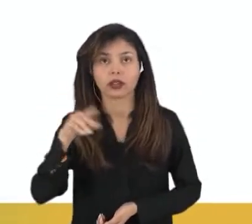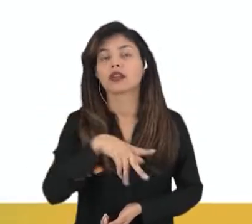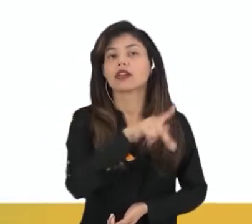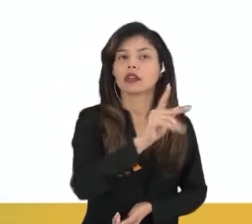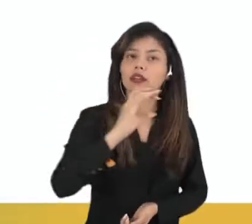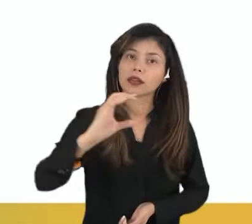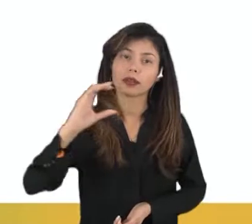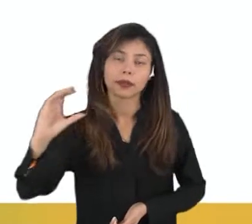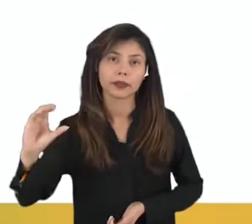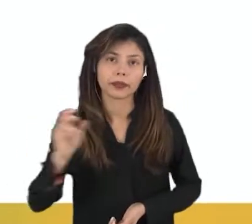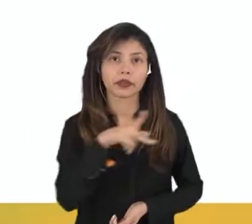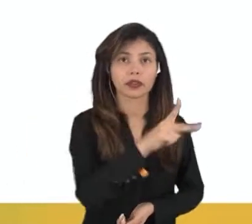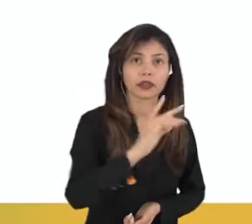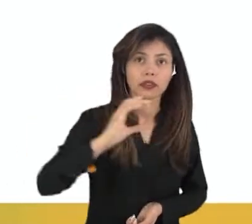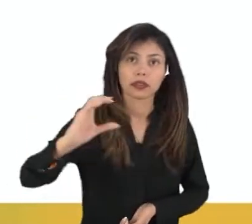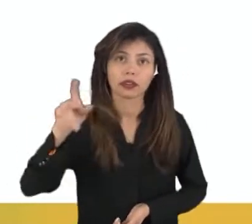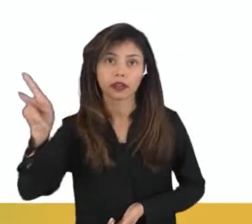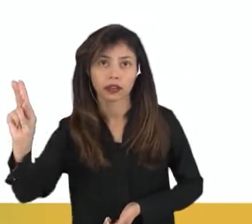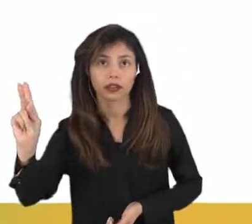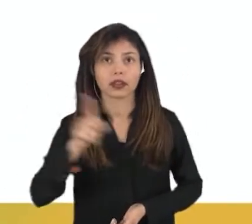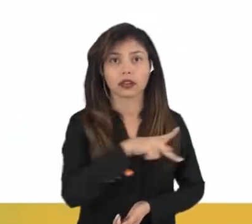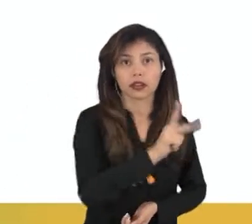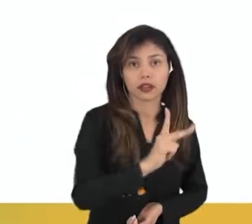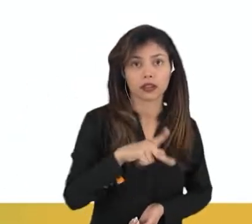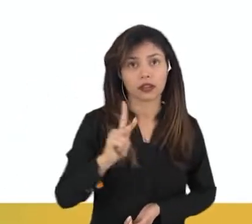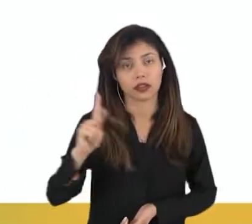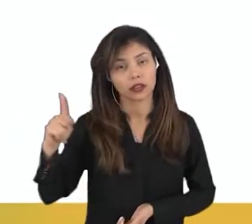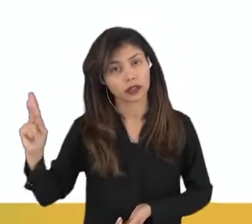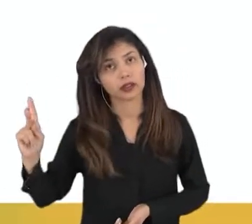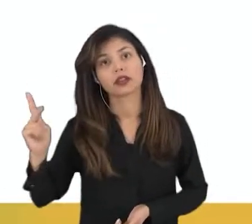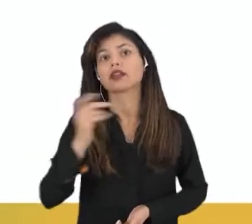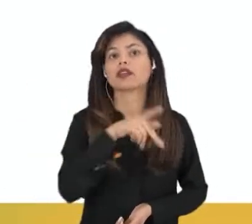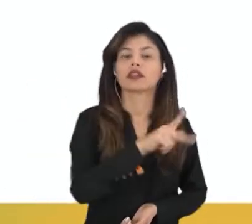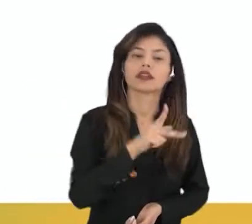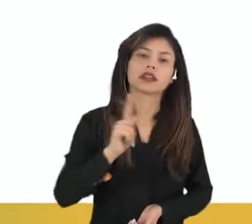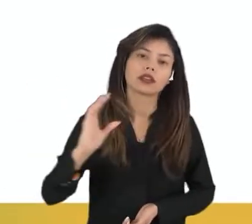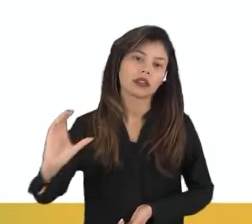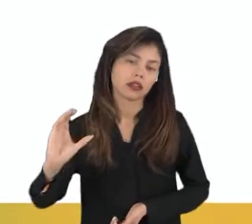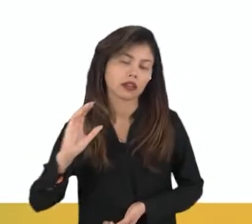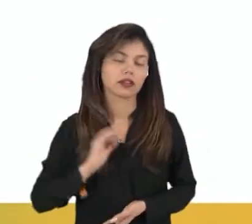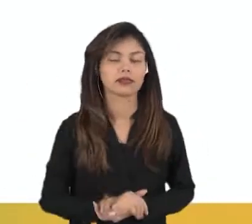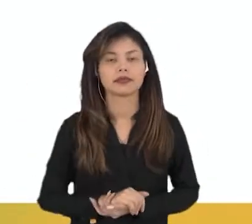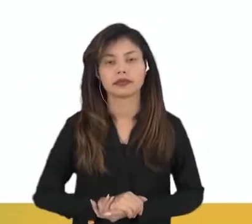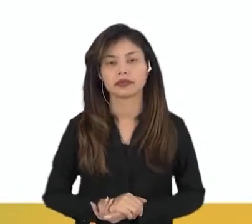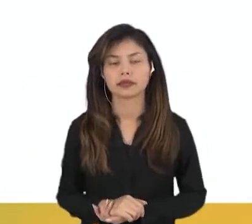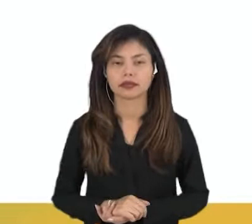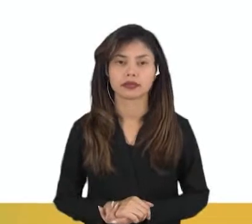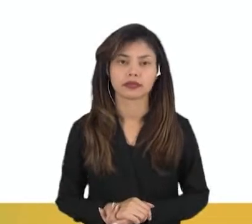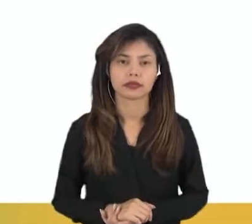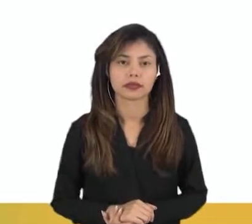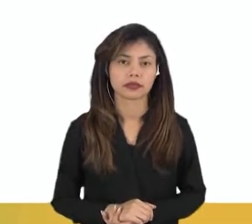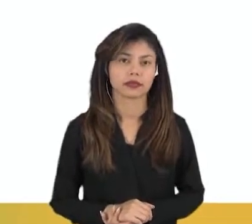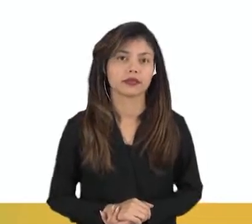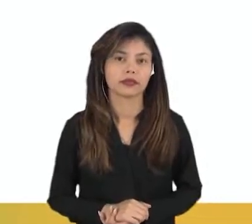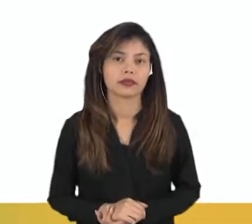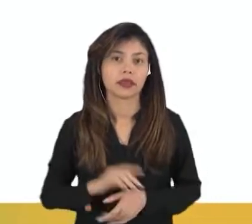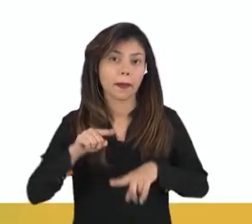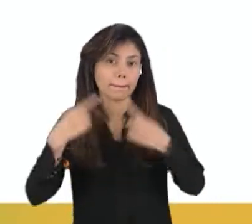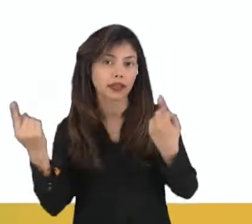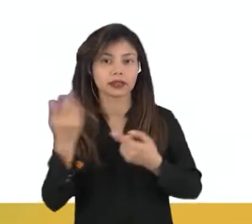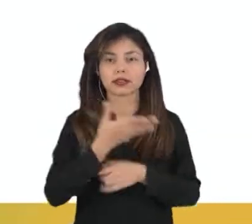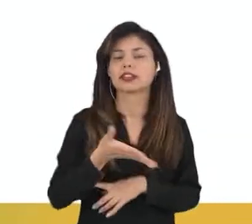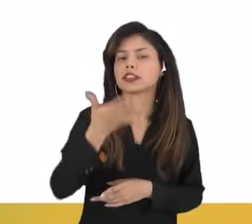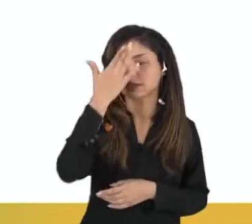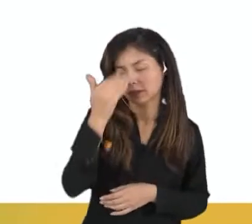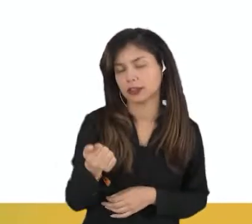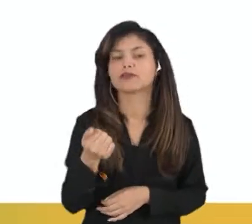coroa, coroa, cara, coroa, cara, ou 3 caras, ou por fim, 2 caras e uma coroa. Mas nós queremos